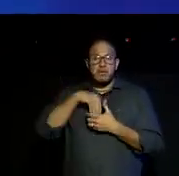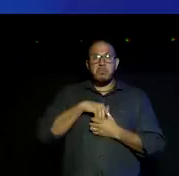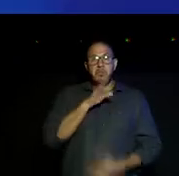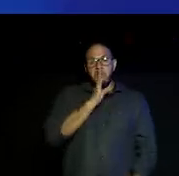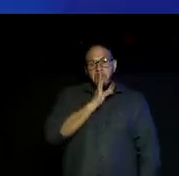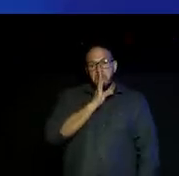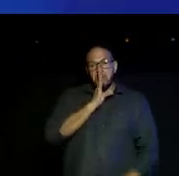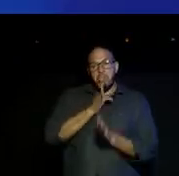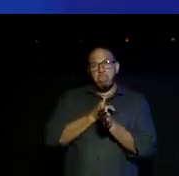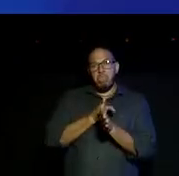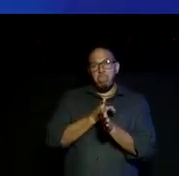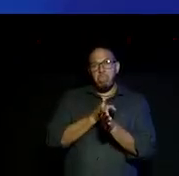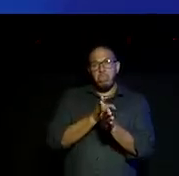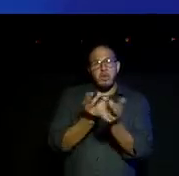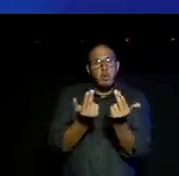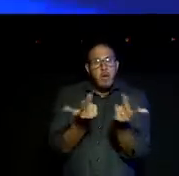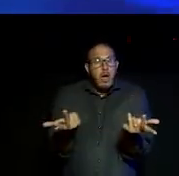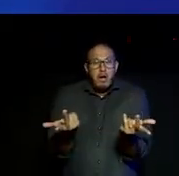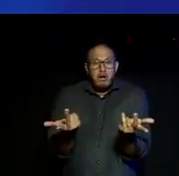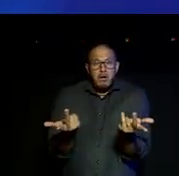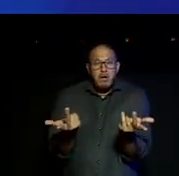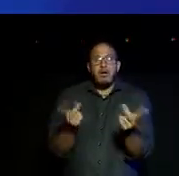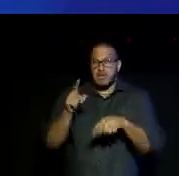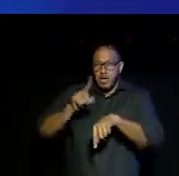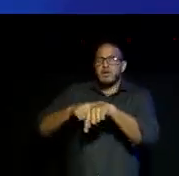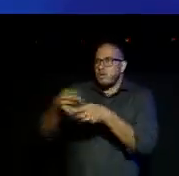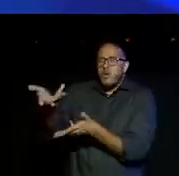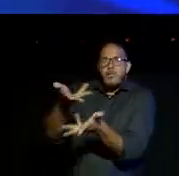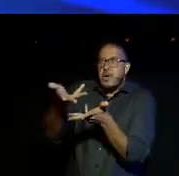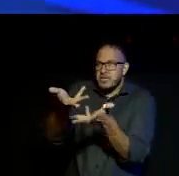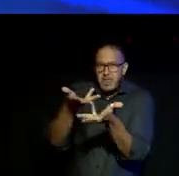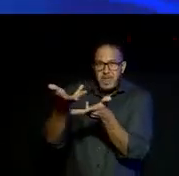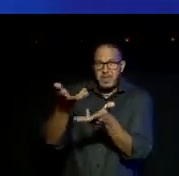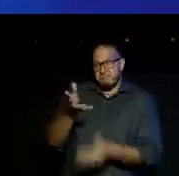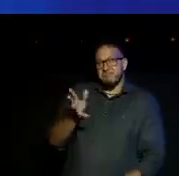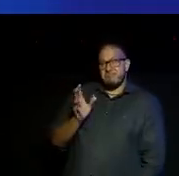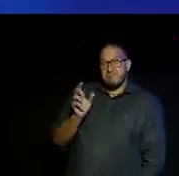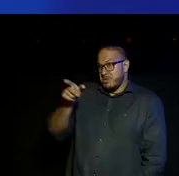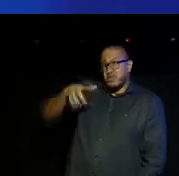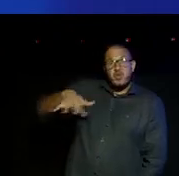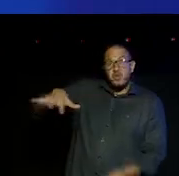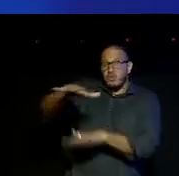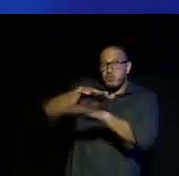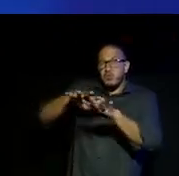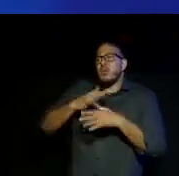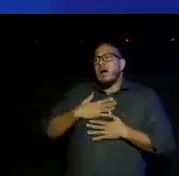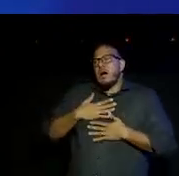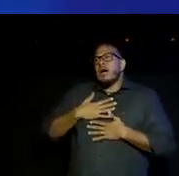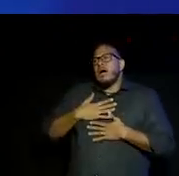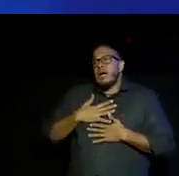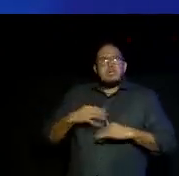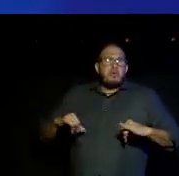de tédio. Então as rotas de fuga estão todas prontas e quando são compartilhadas, são mais difíceis. Está todo mundo sofrendo